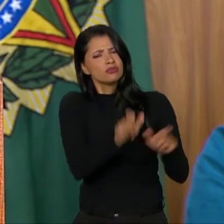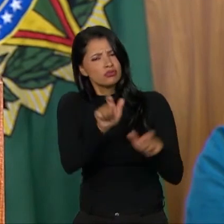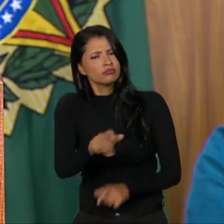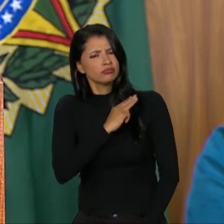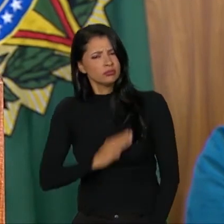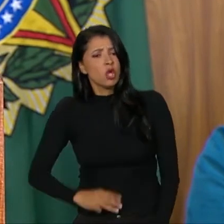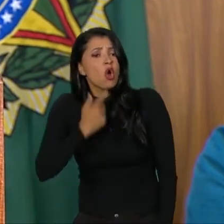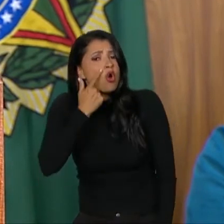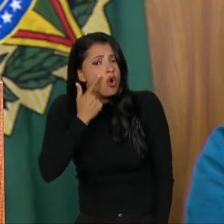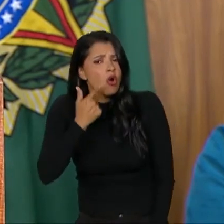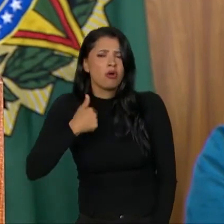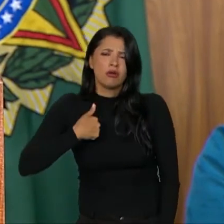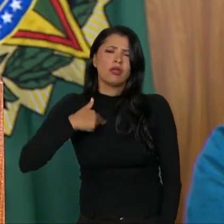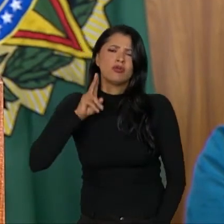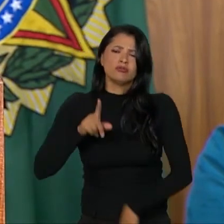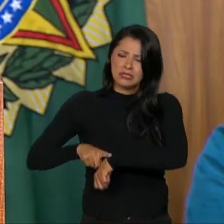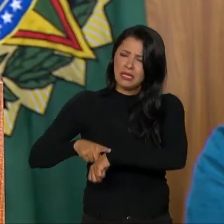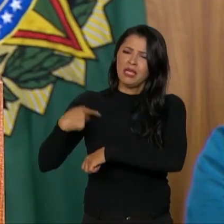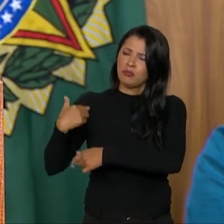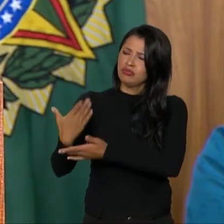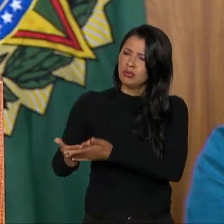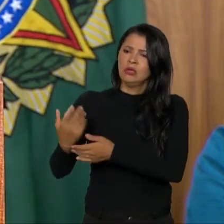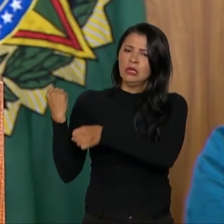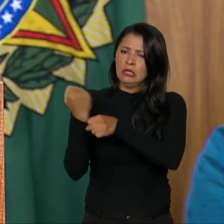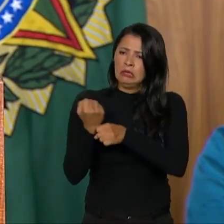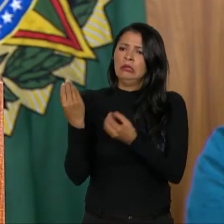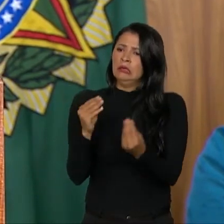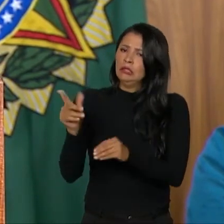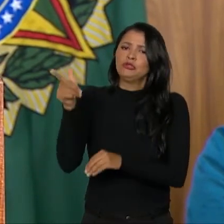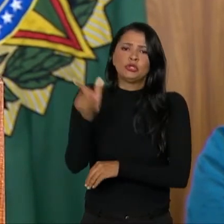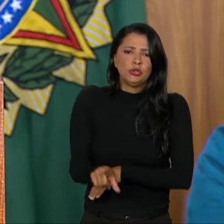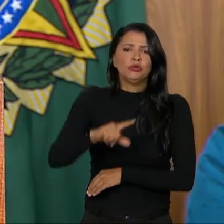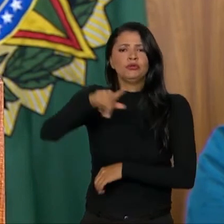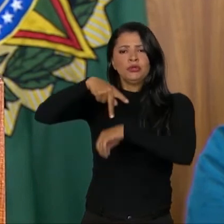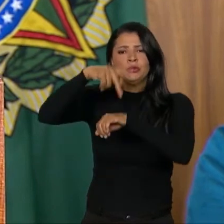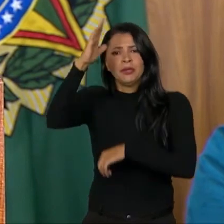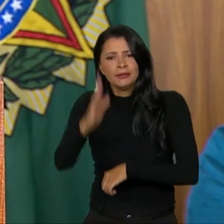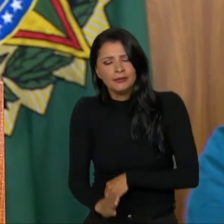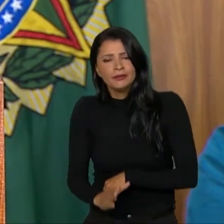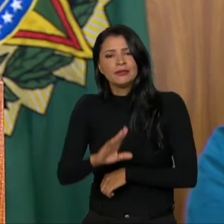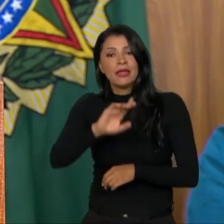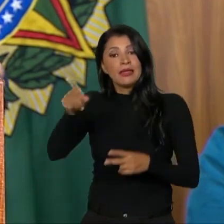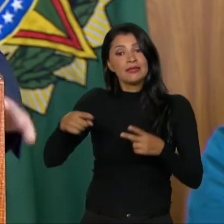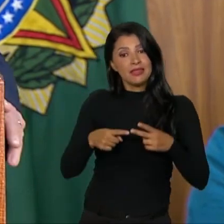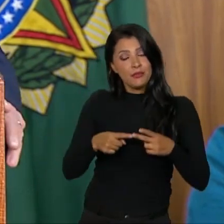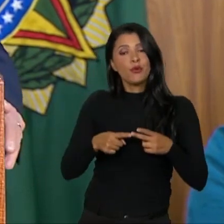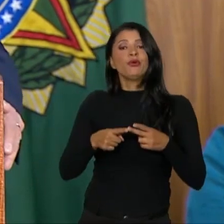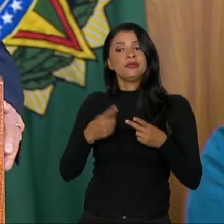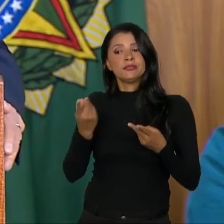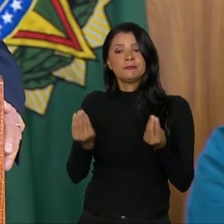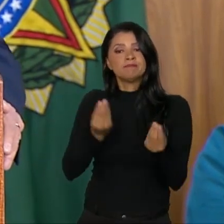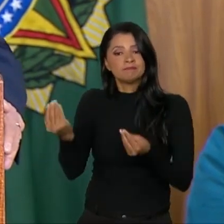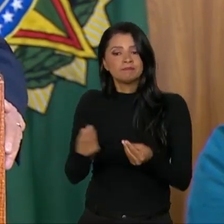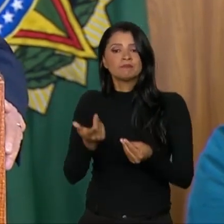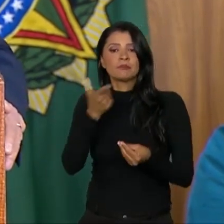eu passei muito tempo para reconstruir esse país. Depois eu tive que dedicar à reconstrução